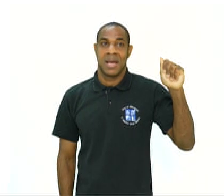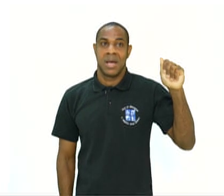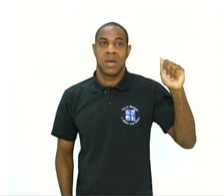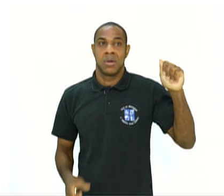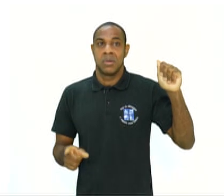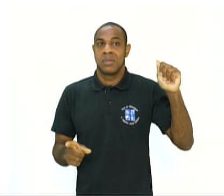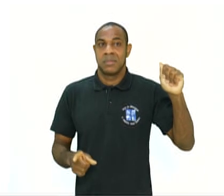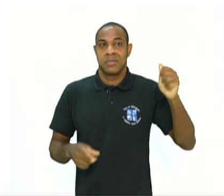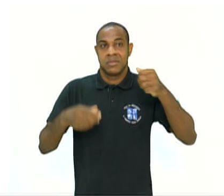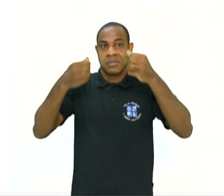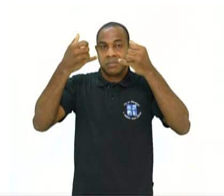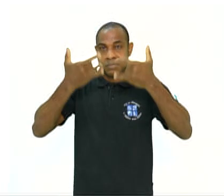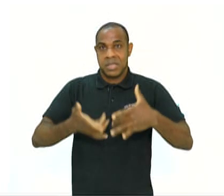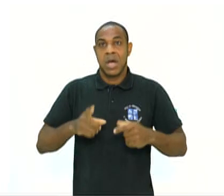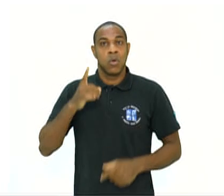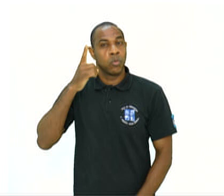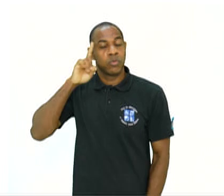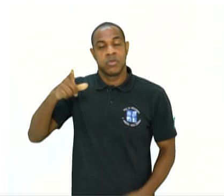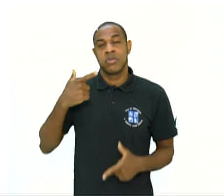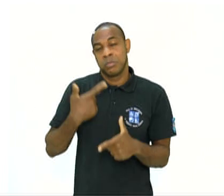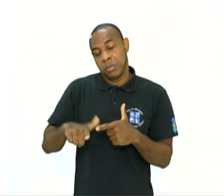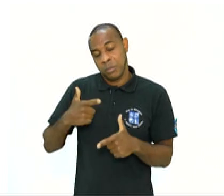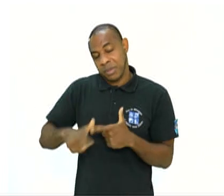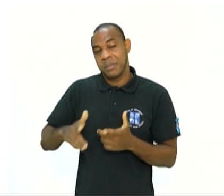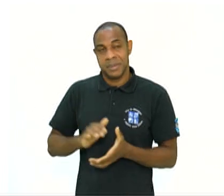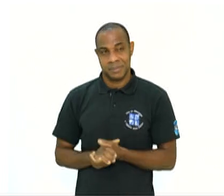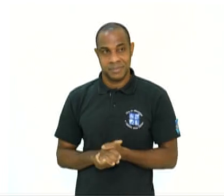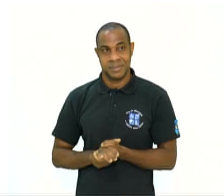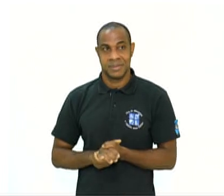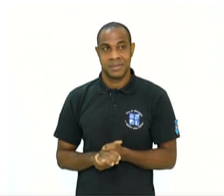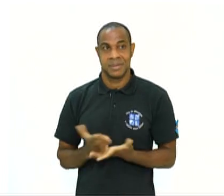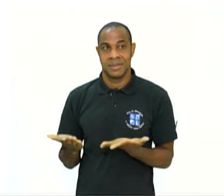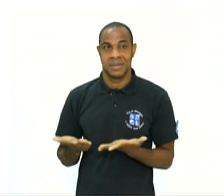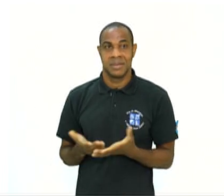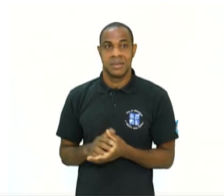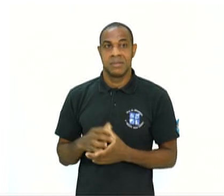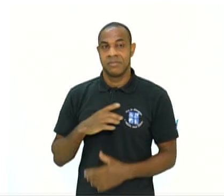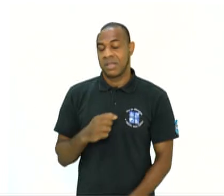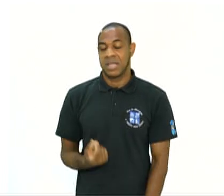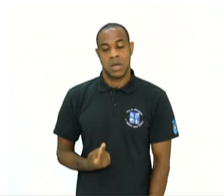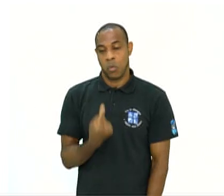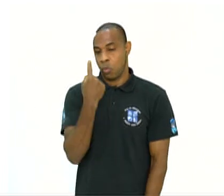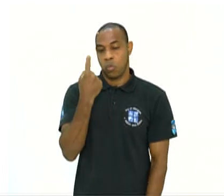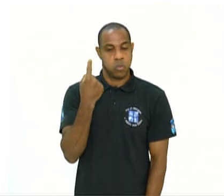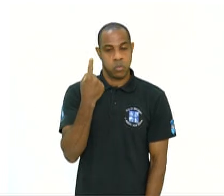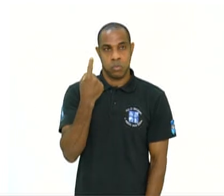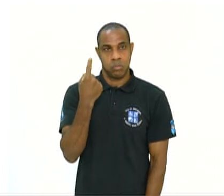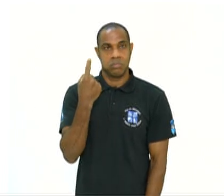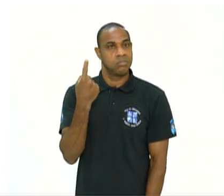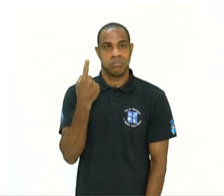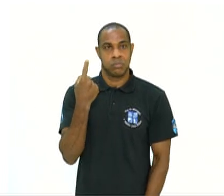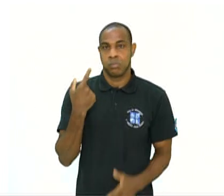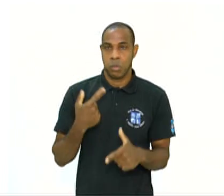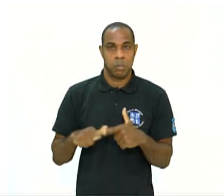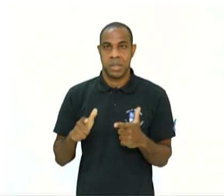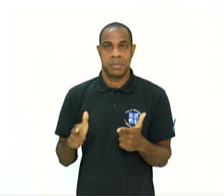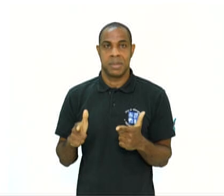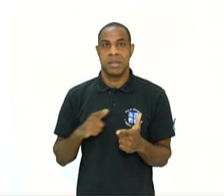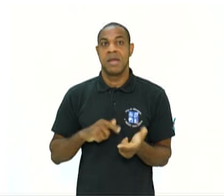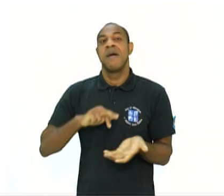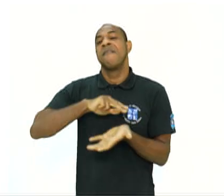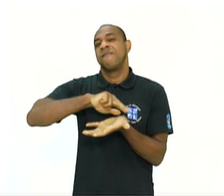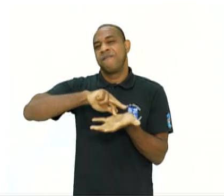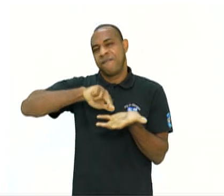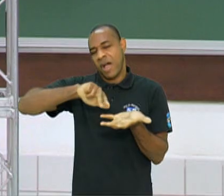relatar um dia de problemas. Porque nessa questão, ele não relata uma única situação que aconteceu, tá? Ele